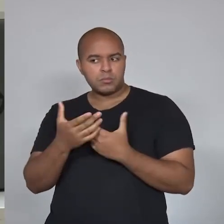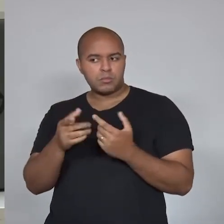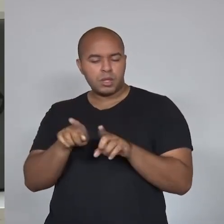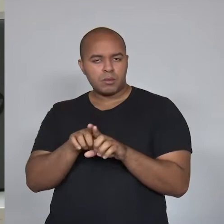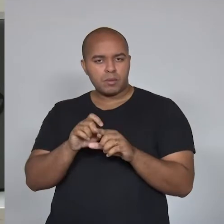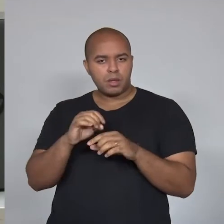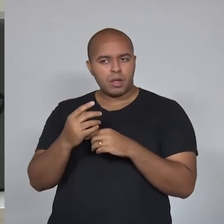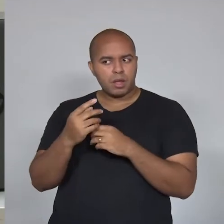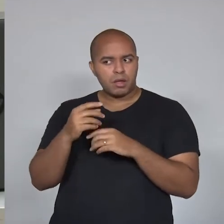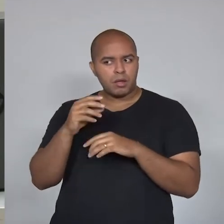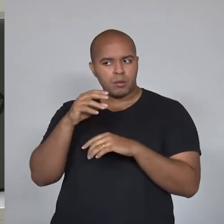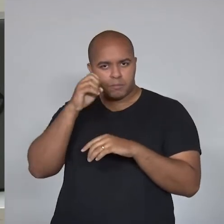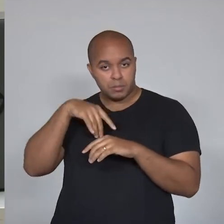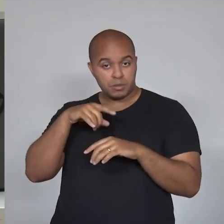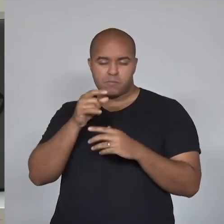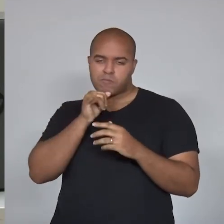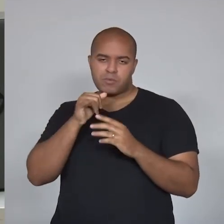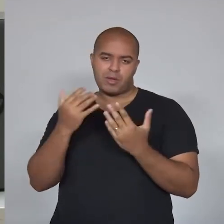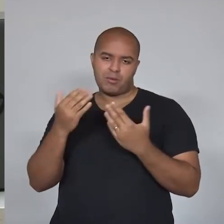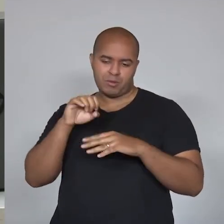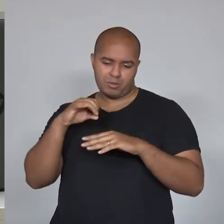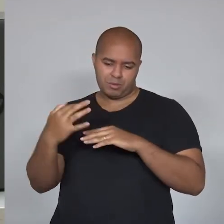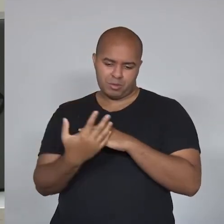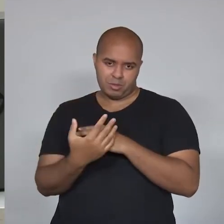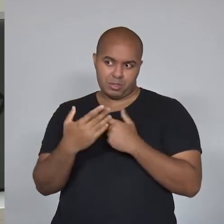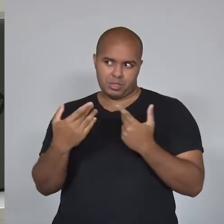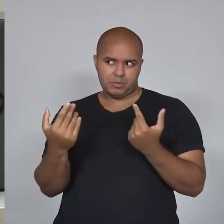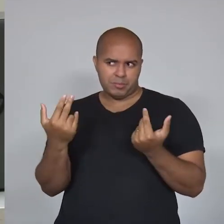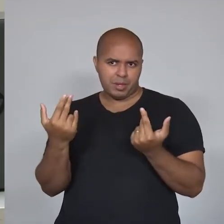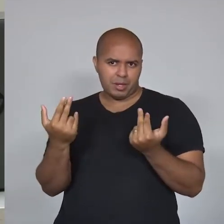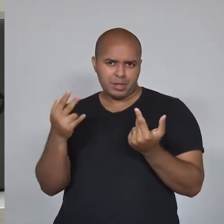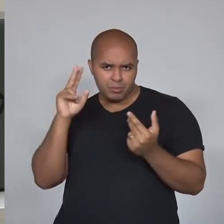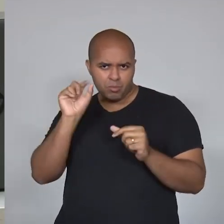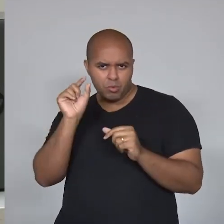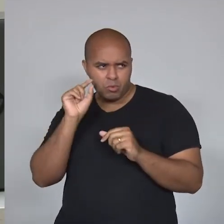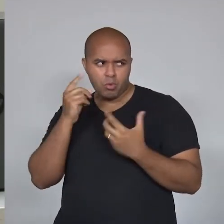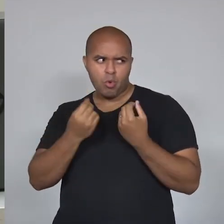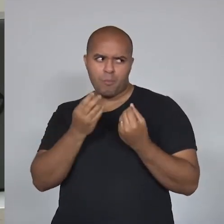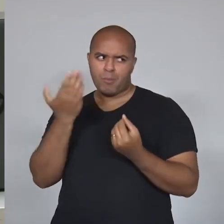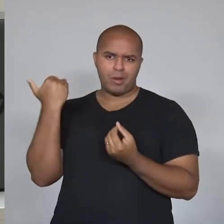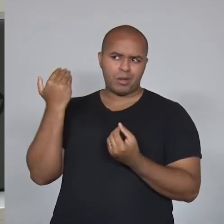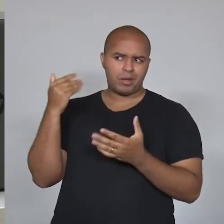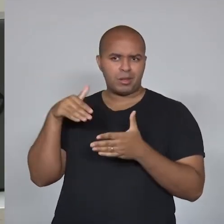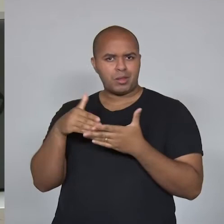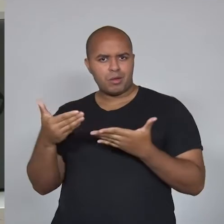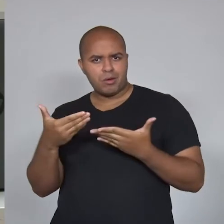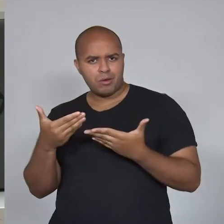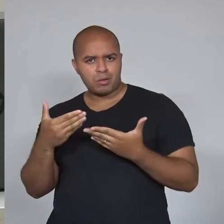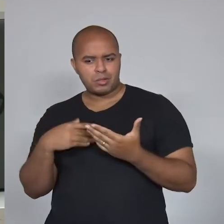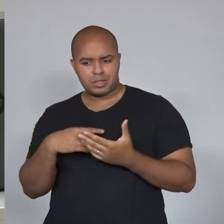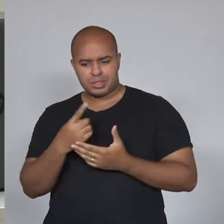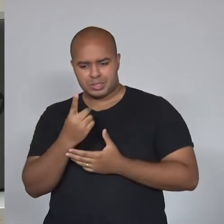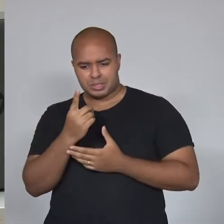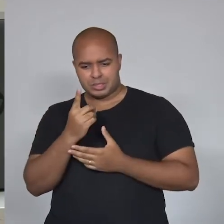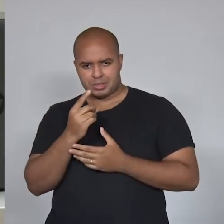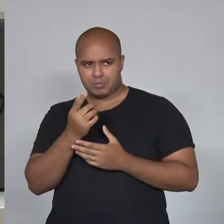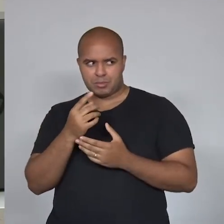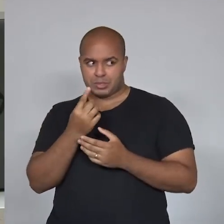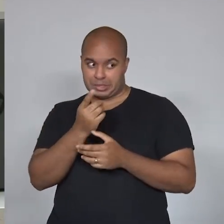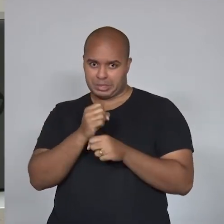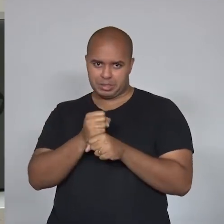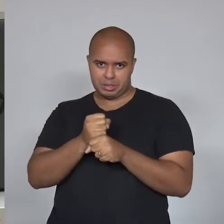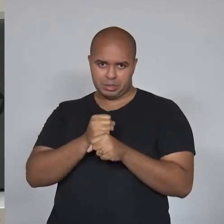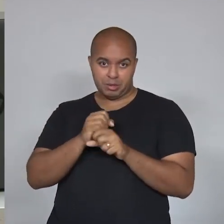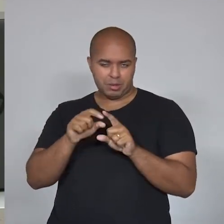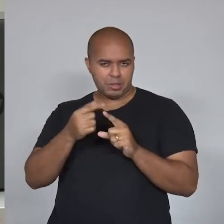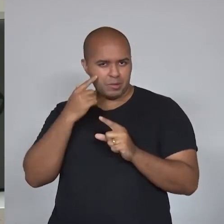a pandemia da Covid-19 apresentam diversas semelhanças, né? Elas têm aí praticamente 100 anos de diferença entre elas,